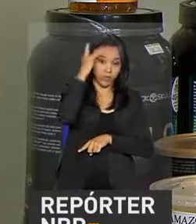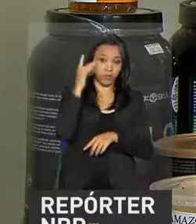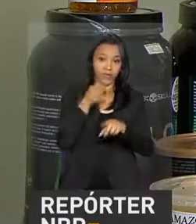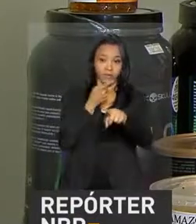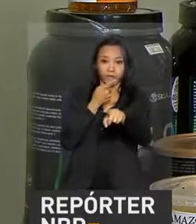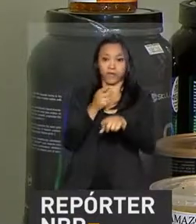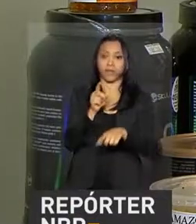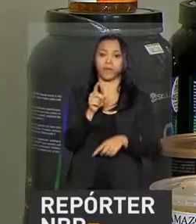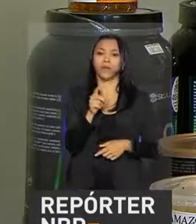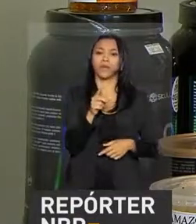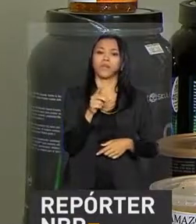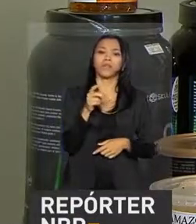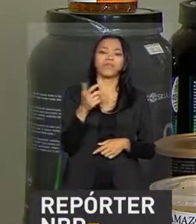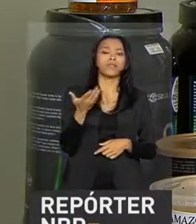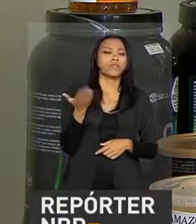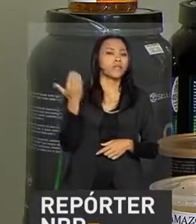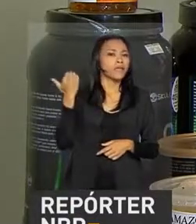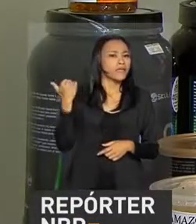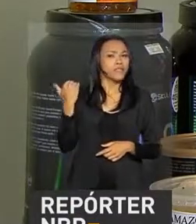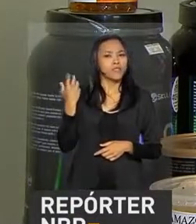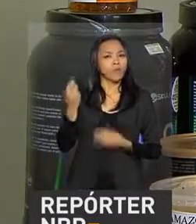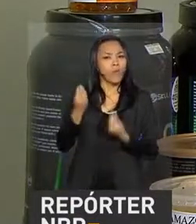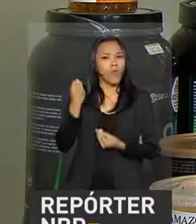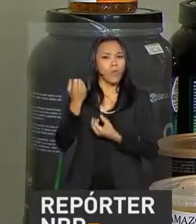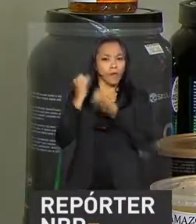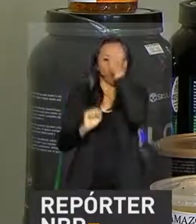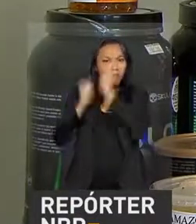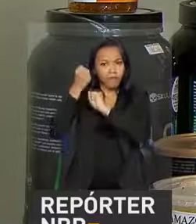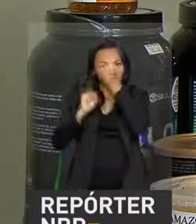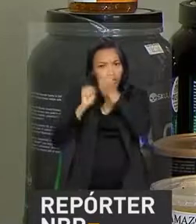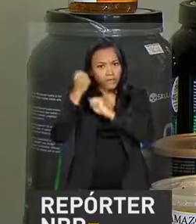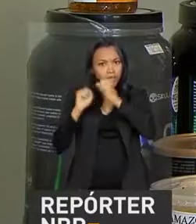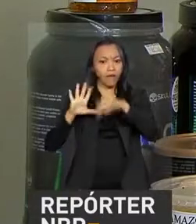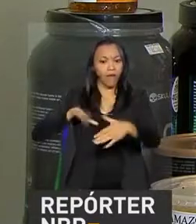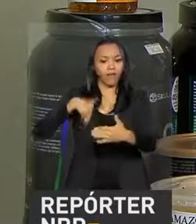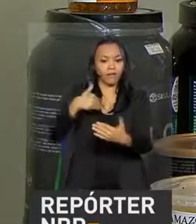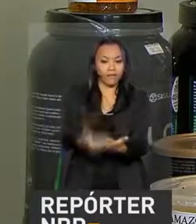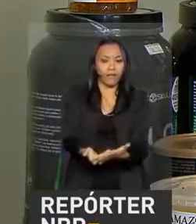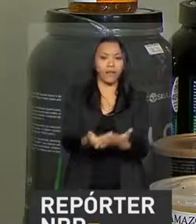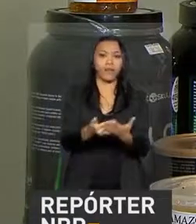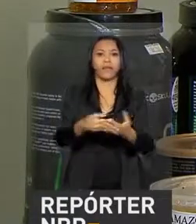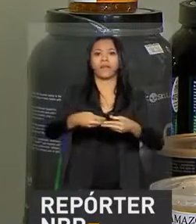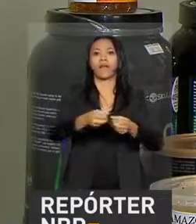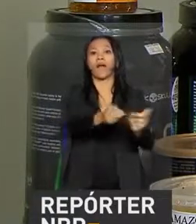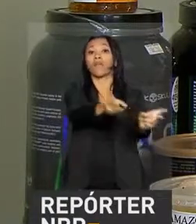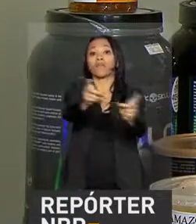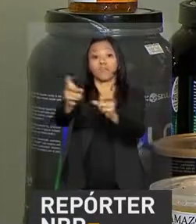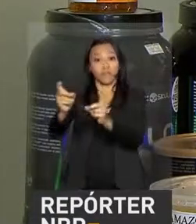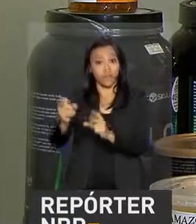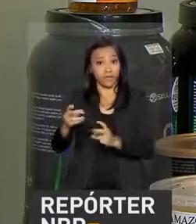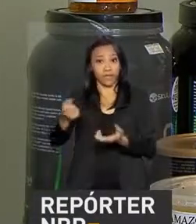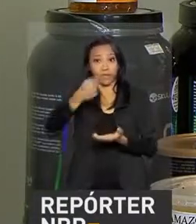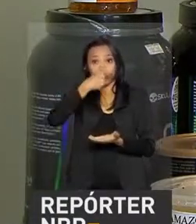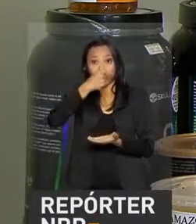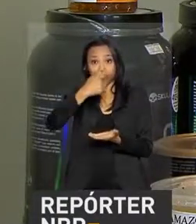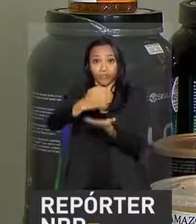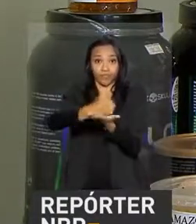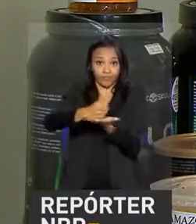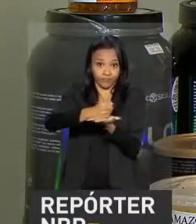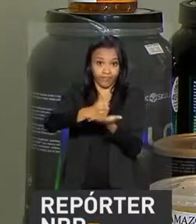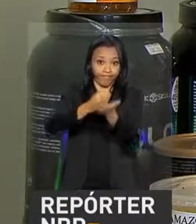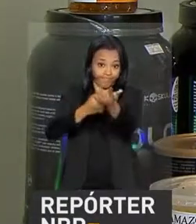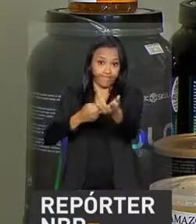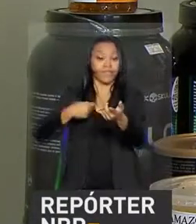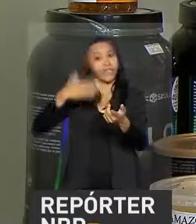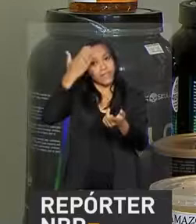como é que foi o 10 o processo da fabricação até a exposição do produto então todos têm que passar por